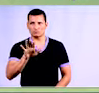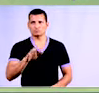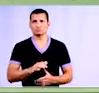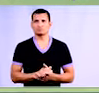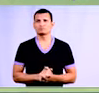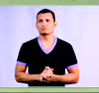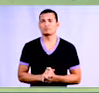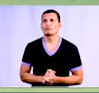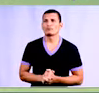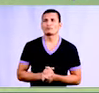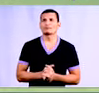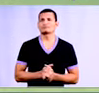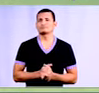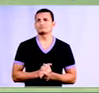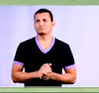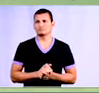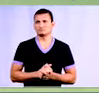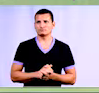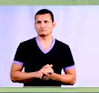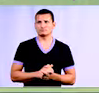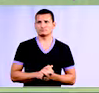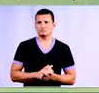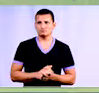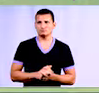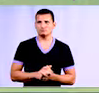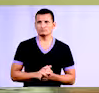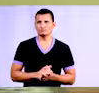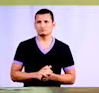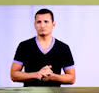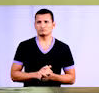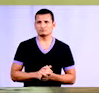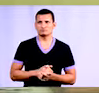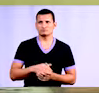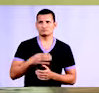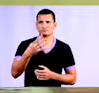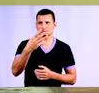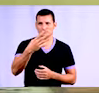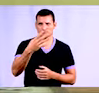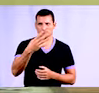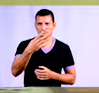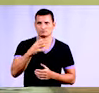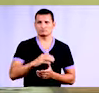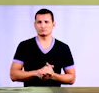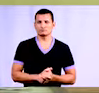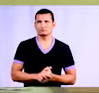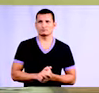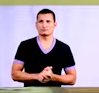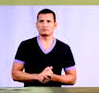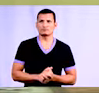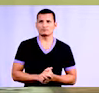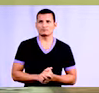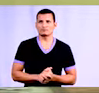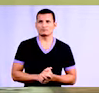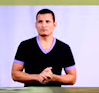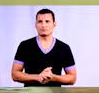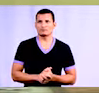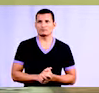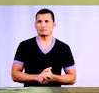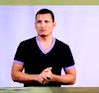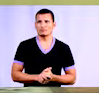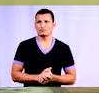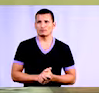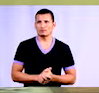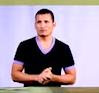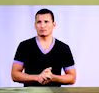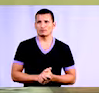aí? Na quarta questão? Isso, eles conceituaram o que é memória virtual? Conceitue memória virtual. Vamos ver aqui quais foram as respostas. Bom, nós